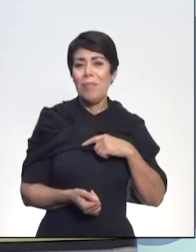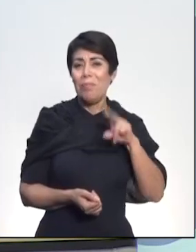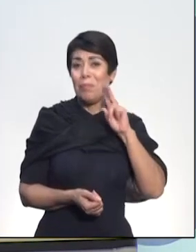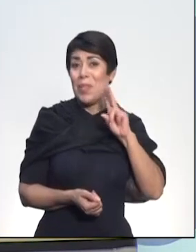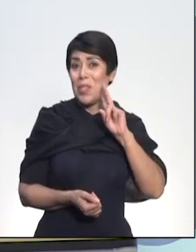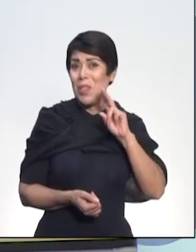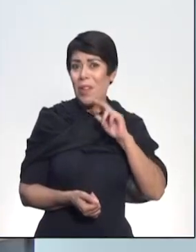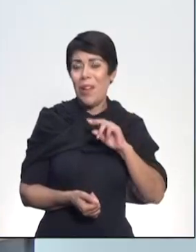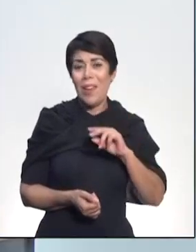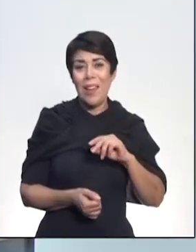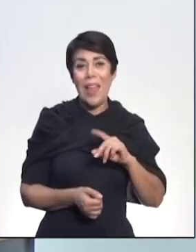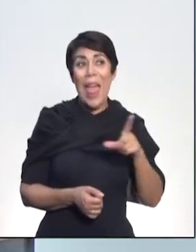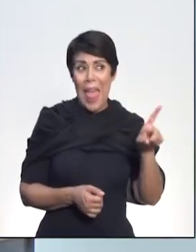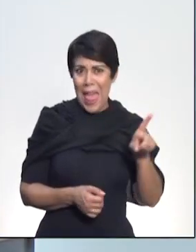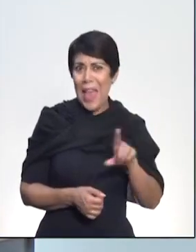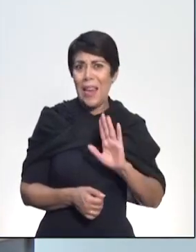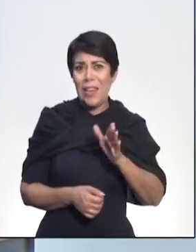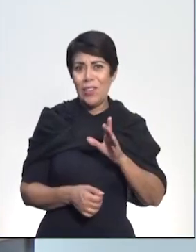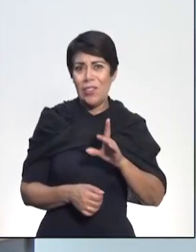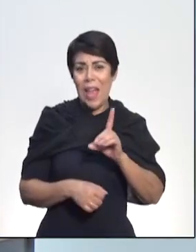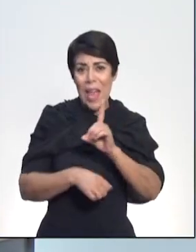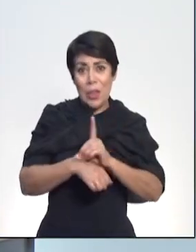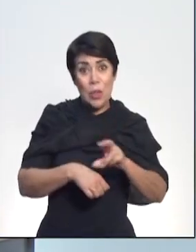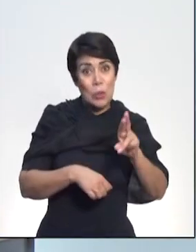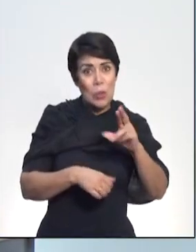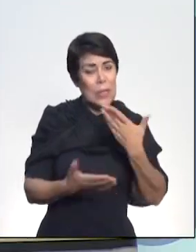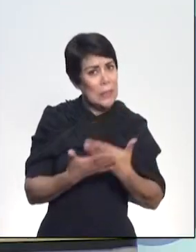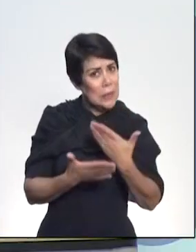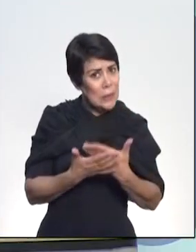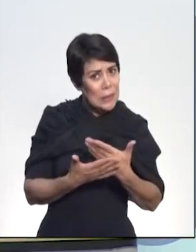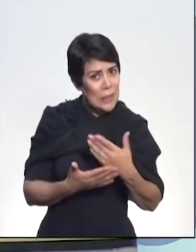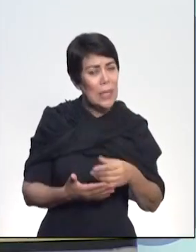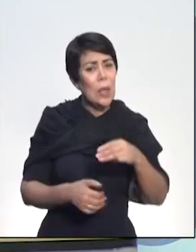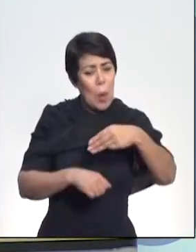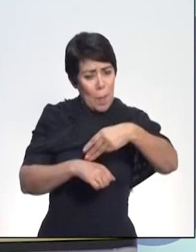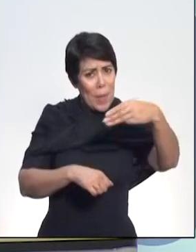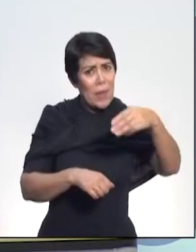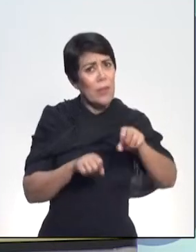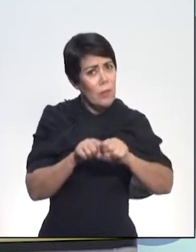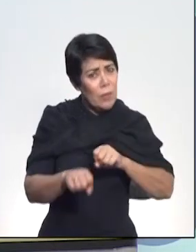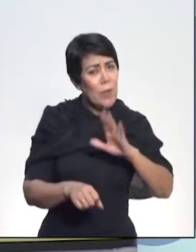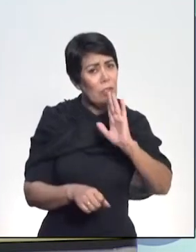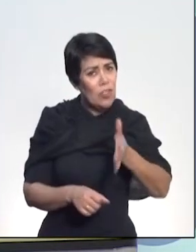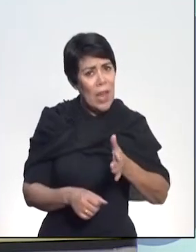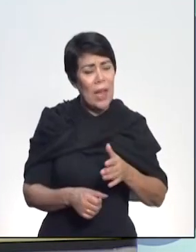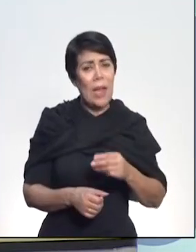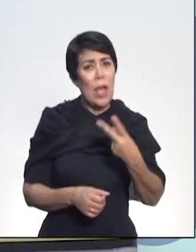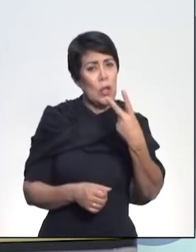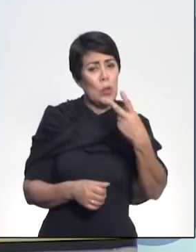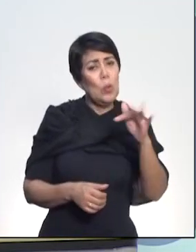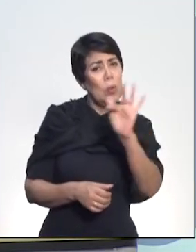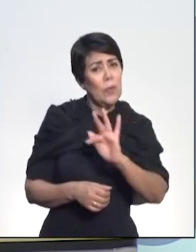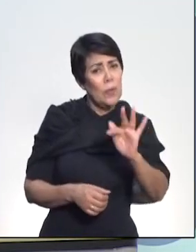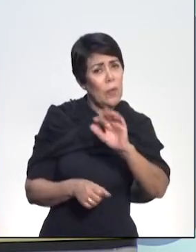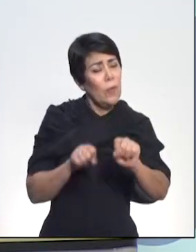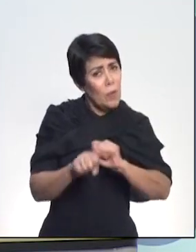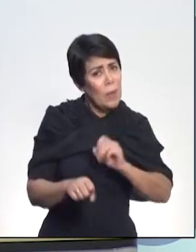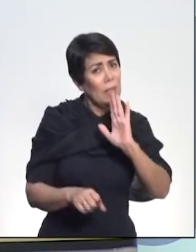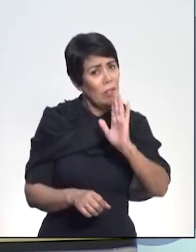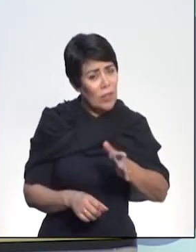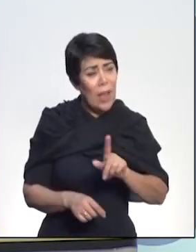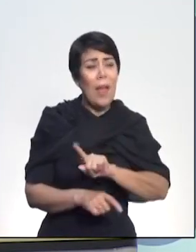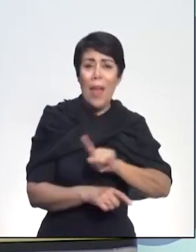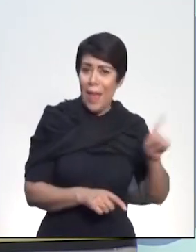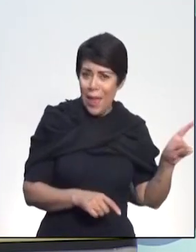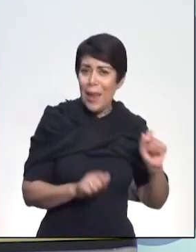é uma doutoranda, né? Ela já passou por mestrado, já fez umas 2 faculdades, então ela tem um histórico de estudo que eu imagino que ela pode passar